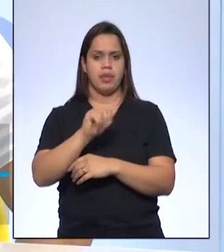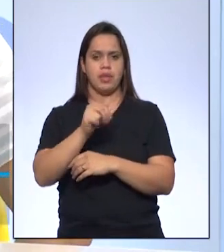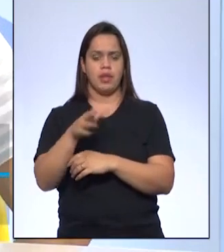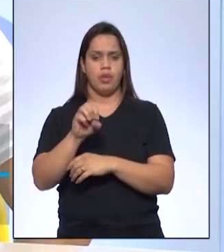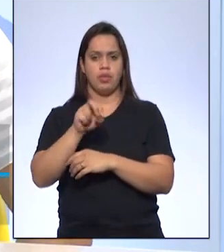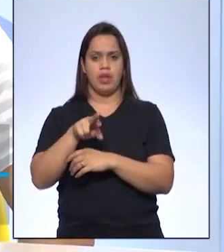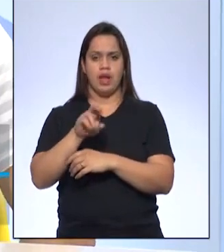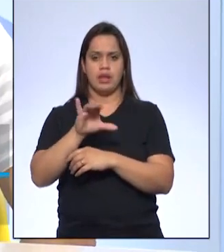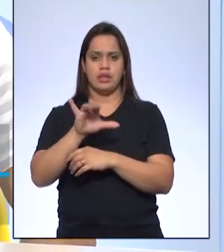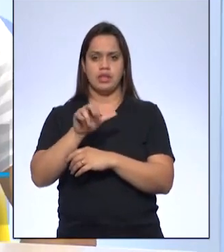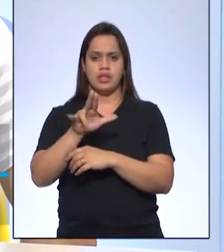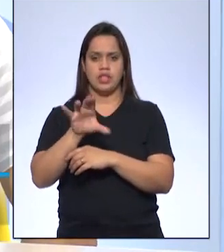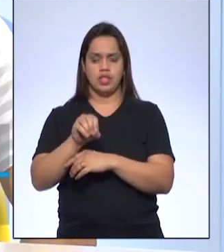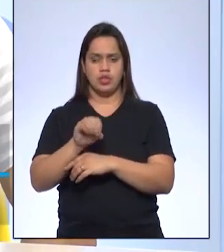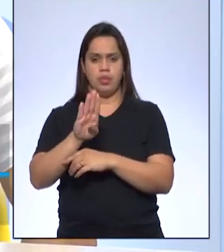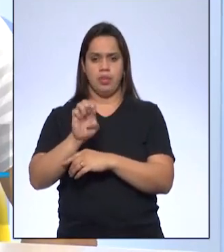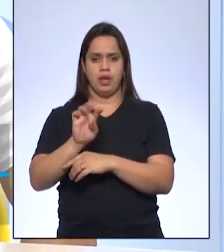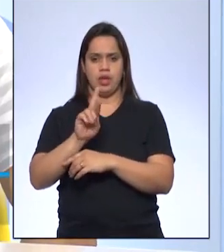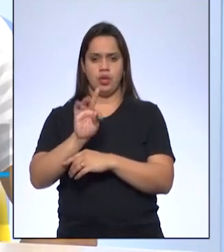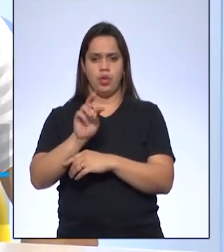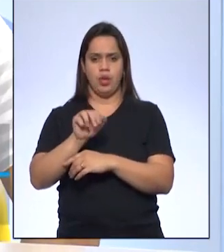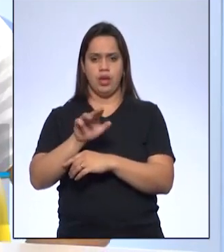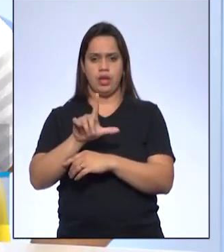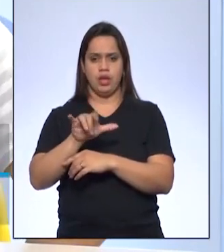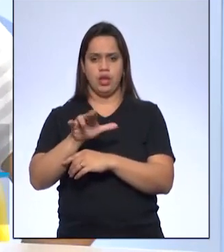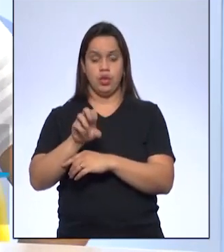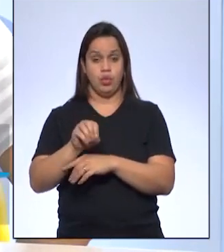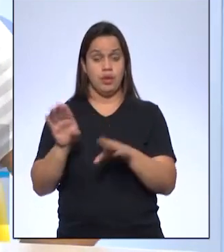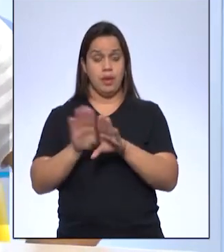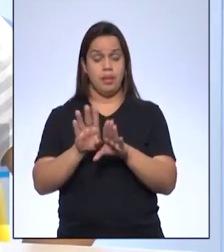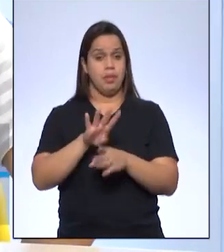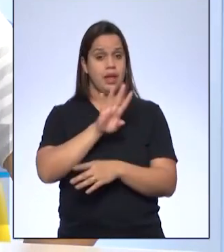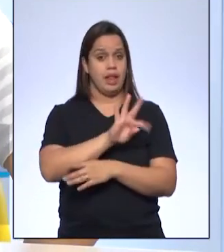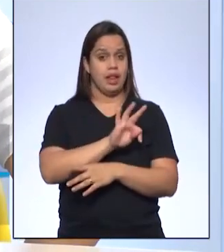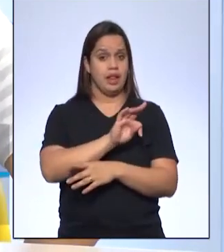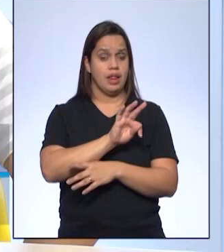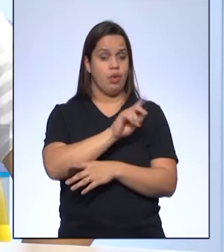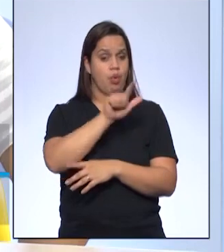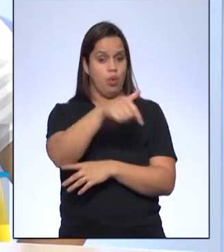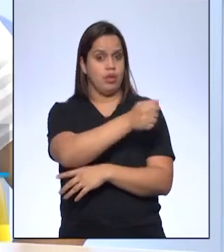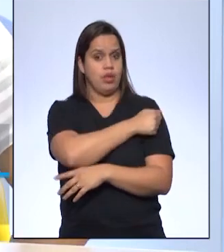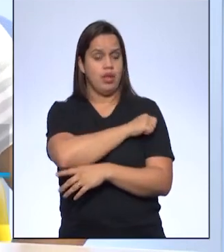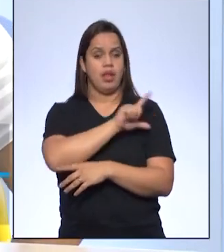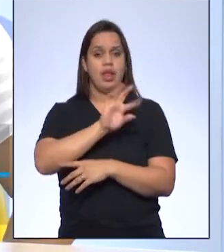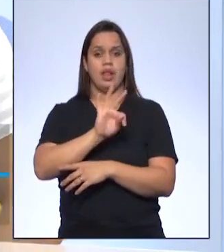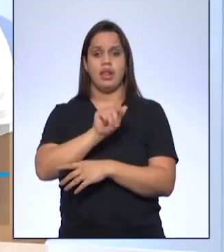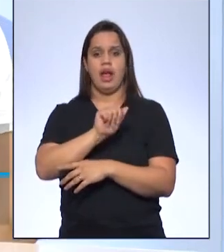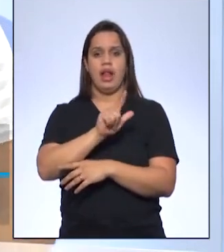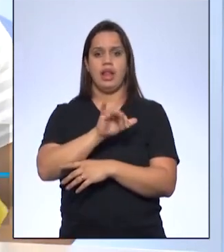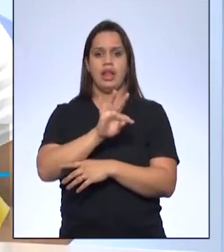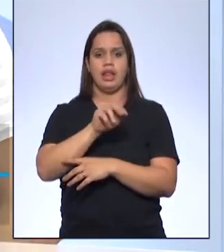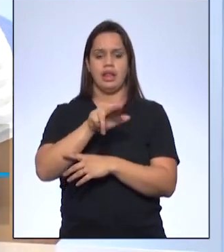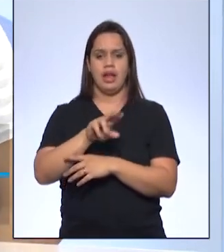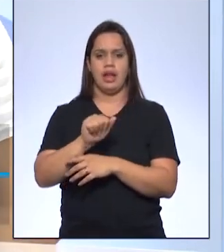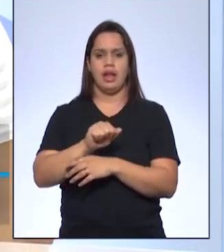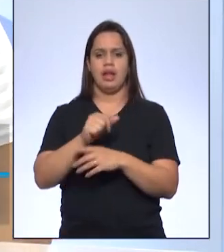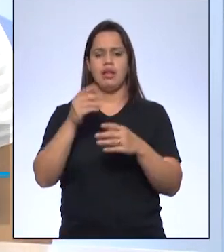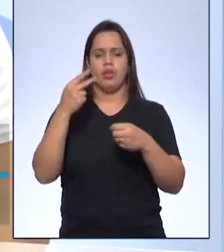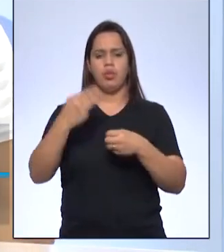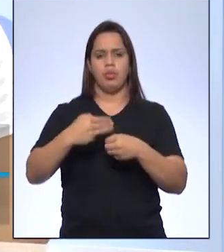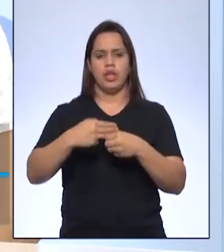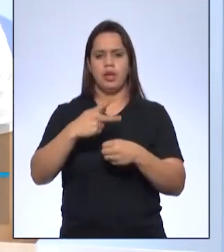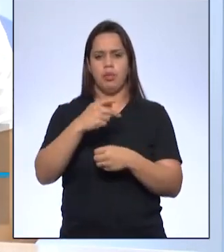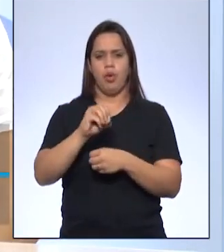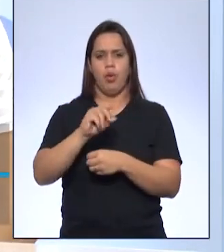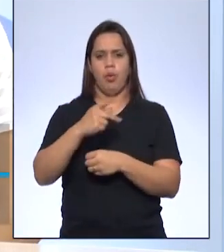Gente, obrigado demais por estarem aqui com a gente. A Thalita, do município de Populina. Obrigado, tá?